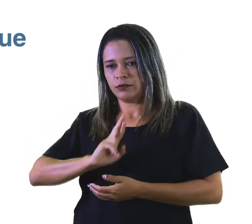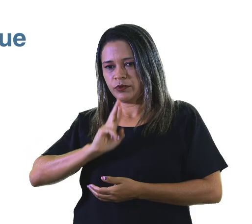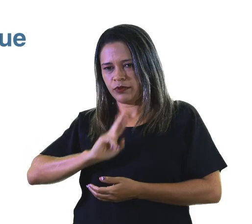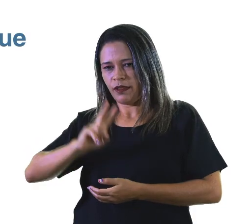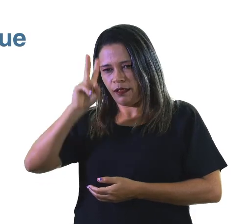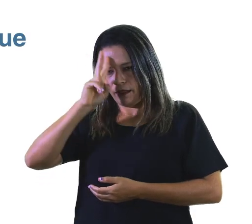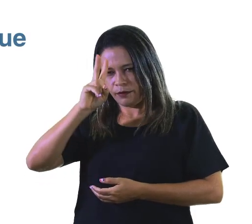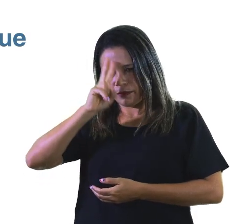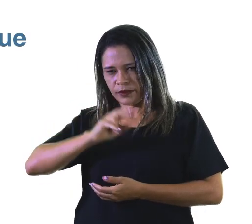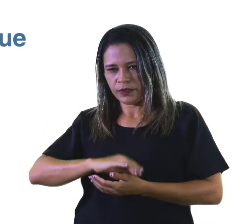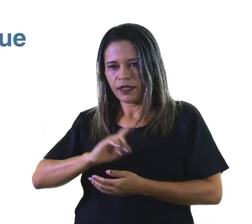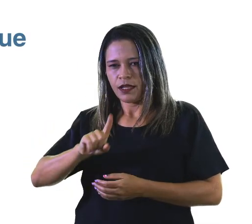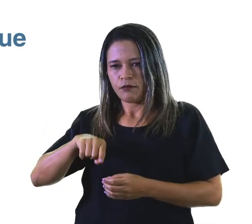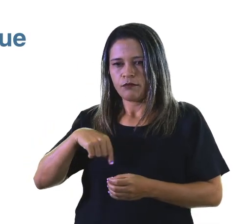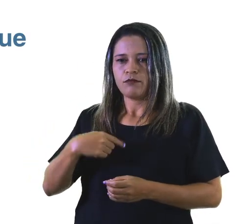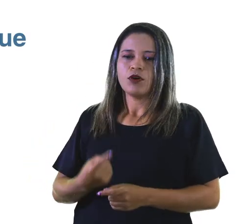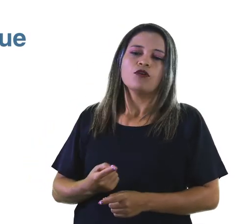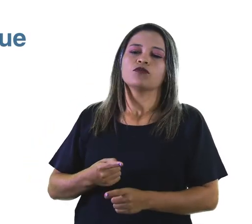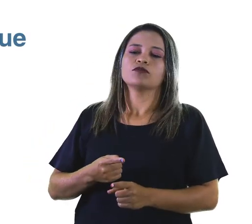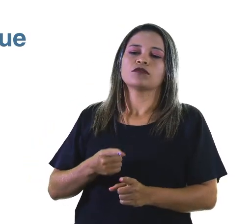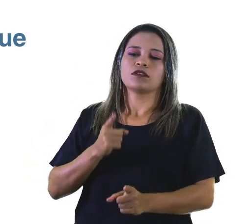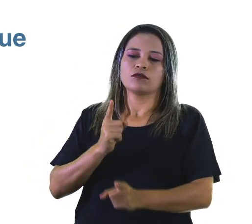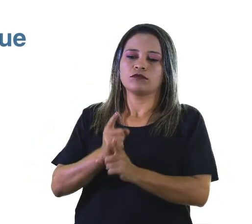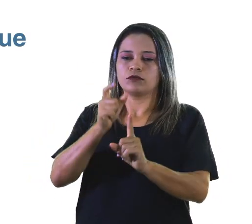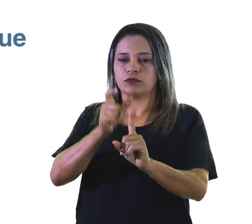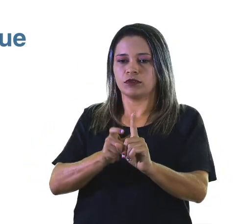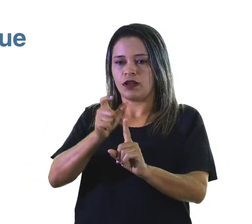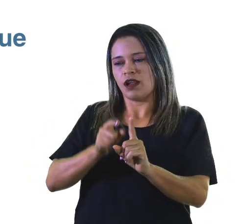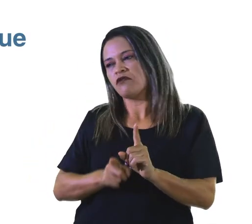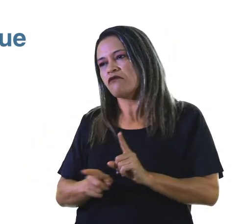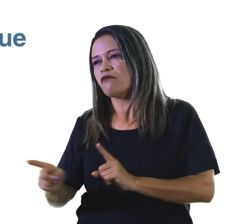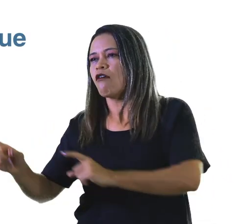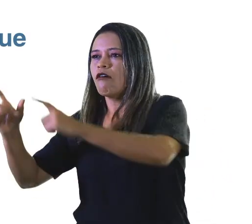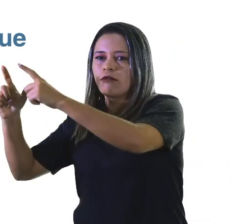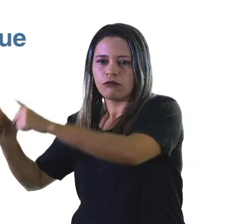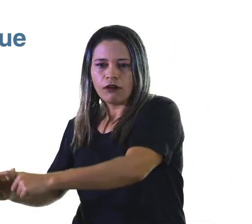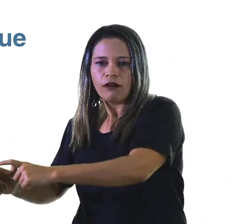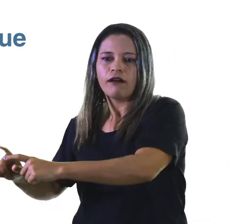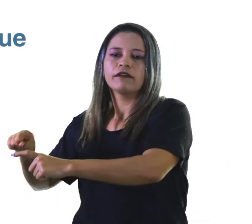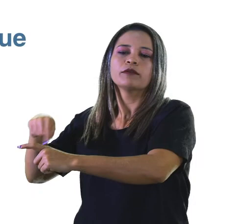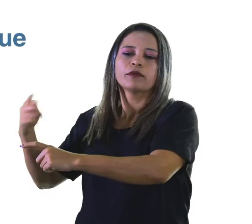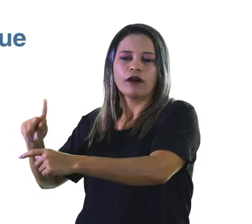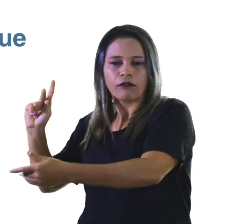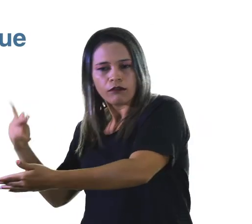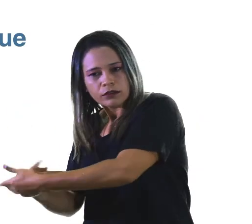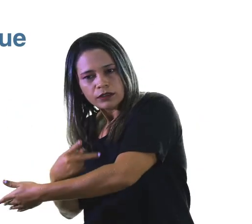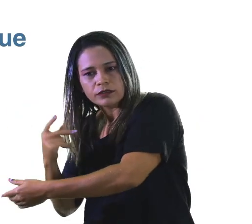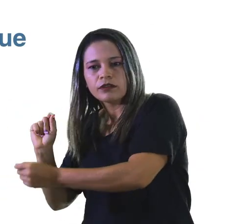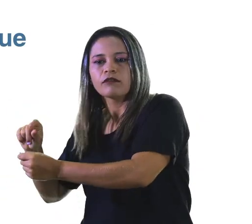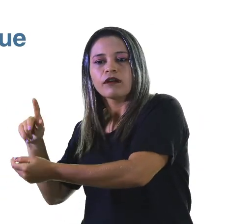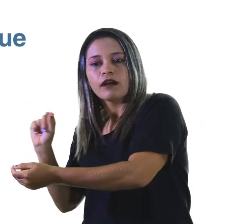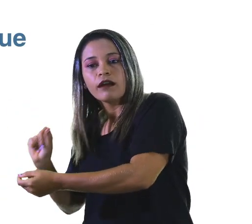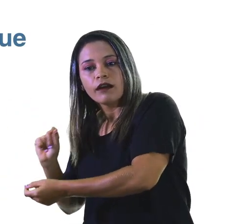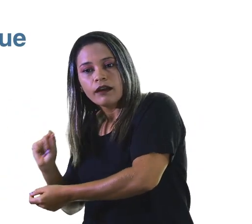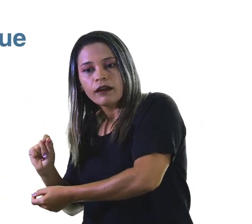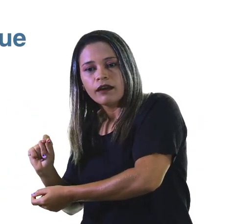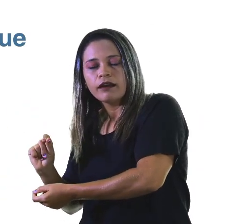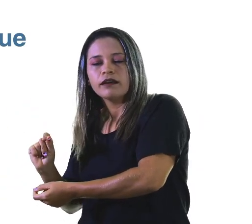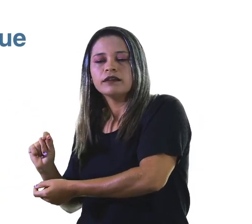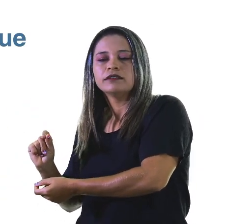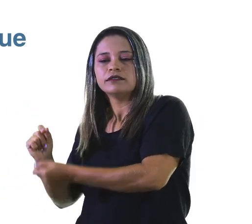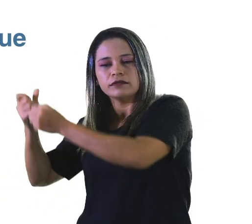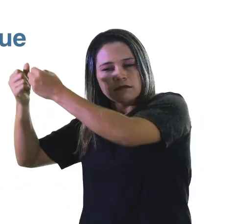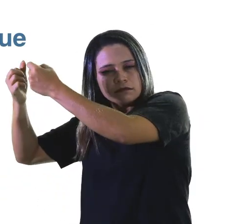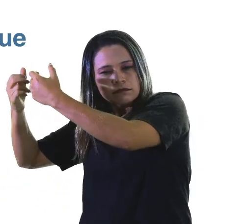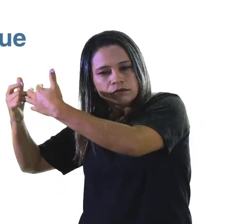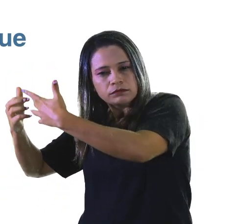né? Depois que ele encontrou essas personagens, ele foi parar num lugar, lá nesse lugar aconteceu tal coisa, né? E então você